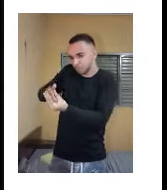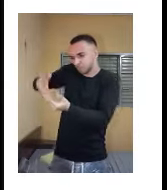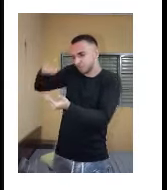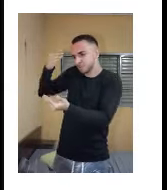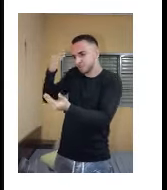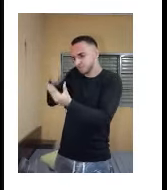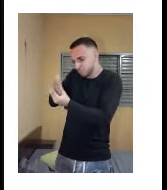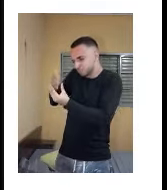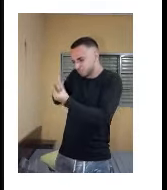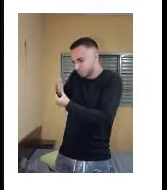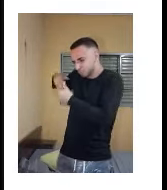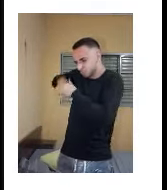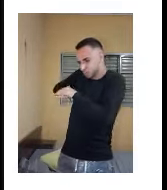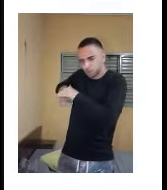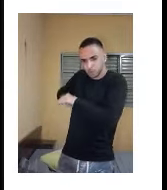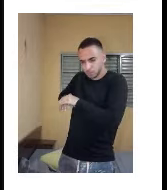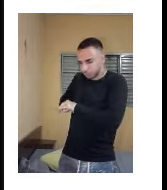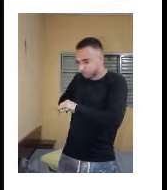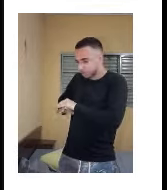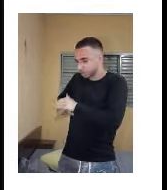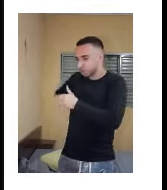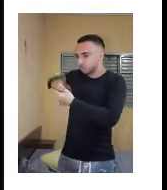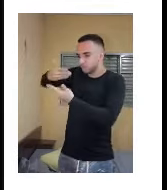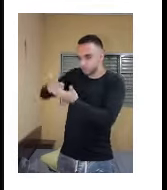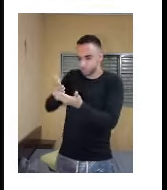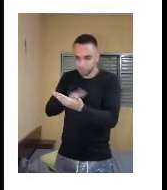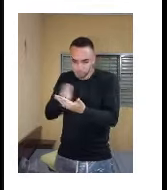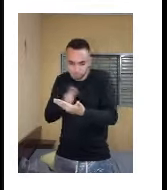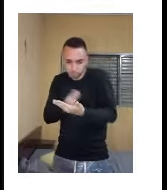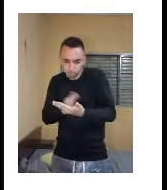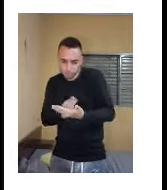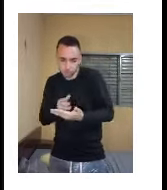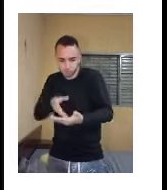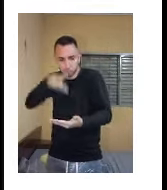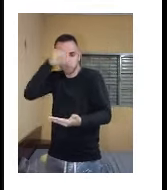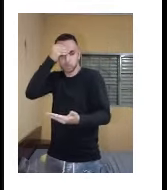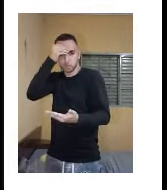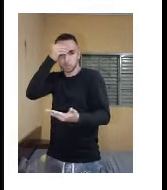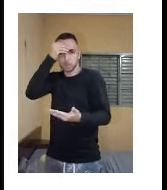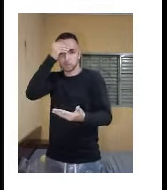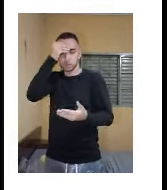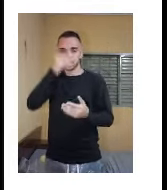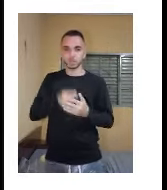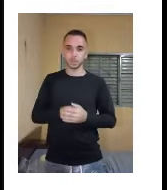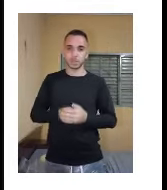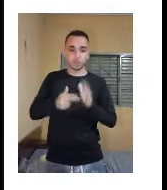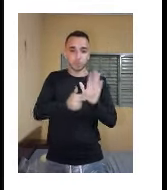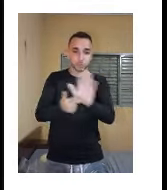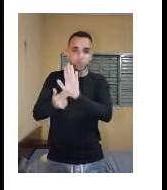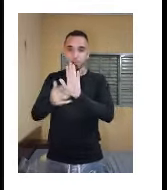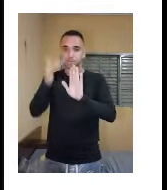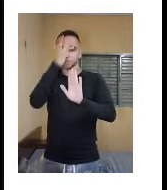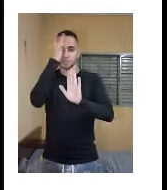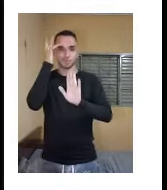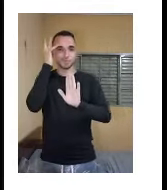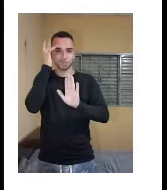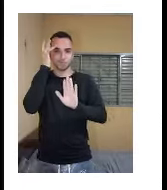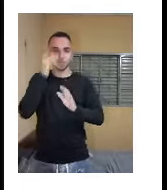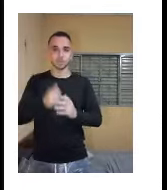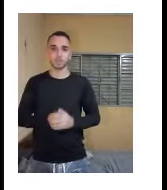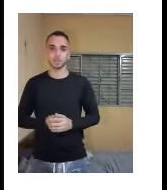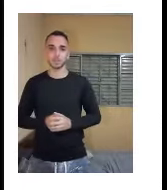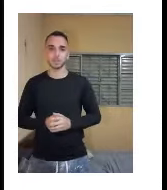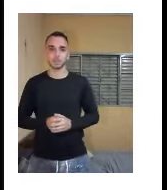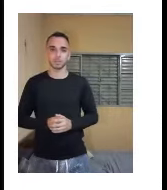de revisão pública, do qual tivemos mais de 78 mil comentários recebidos, e todos